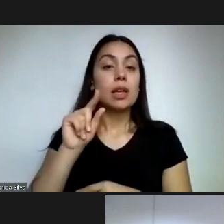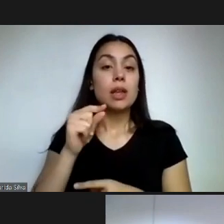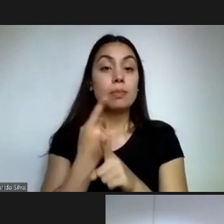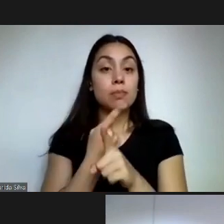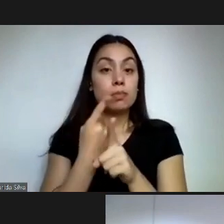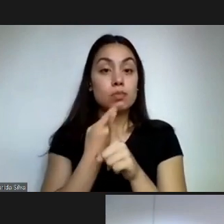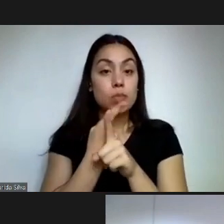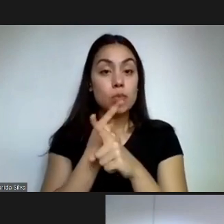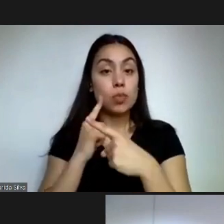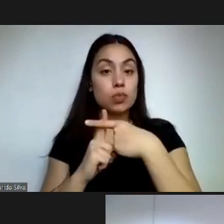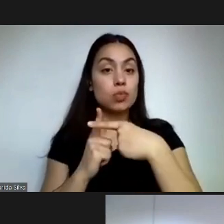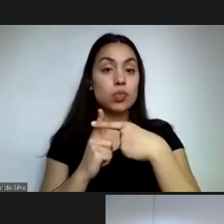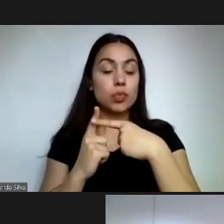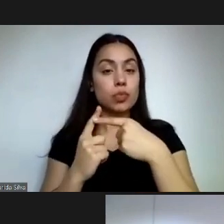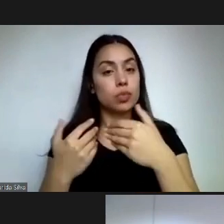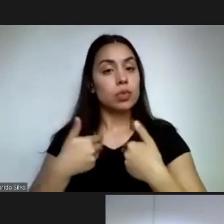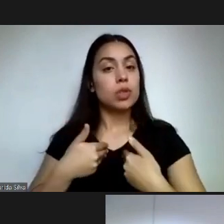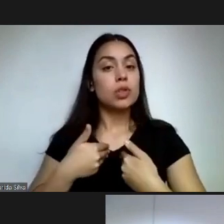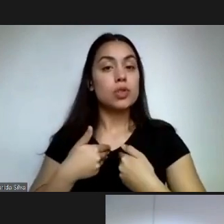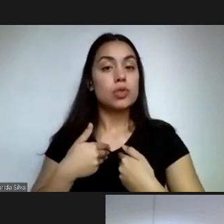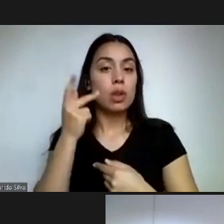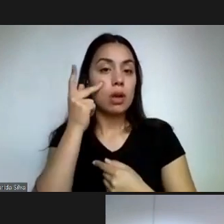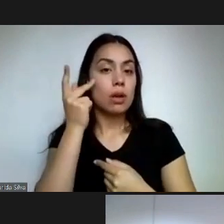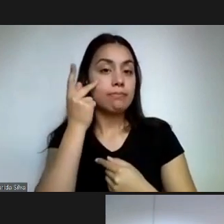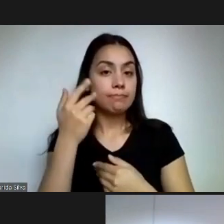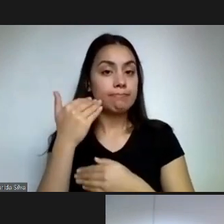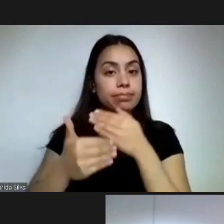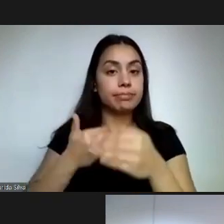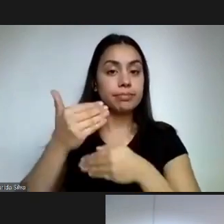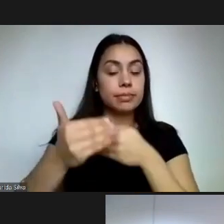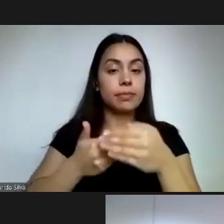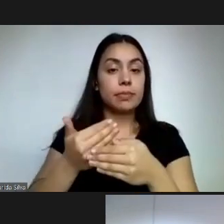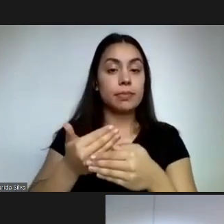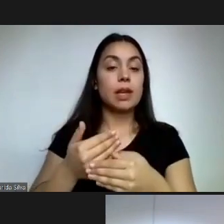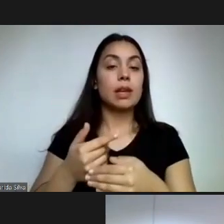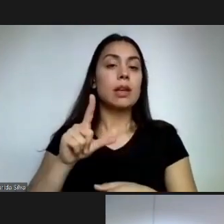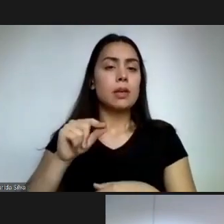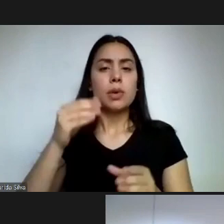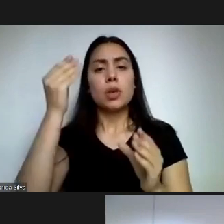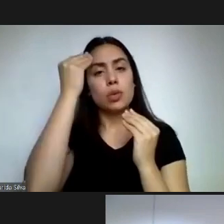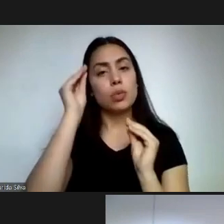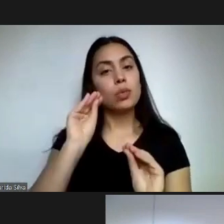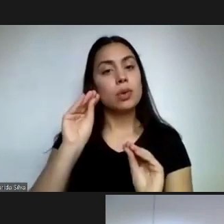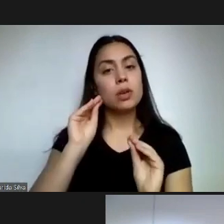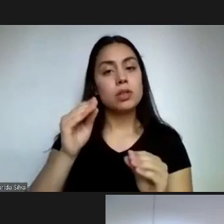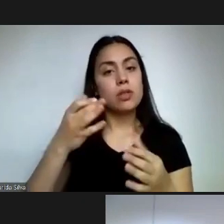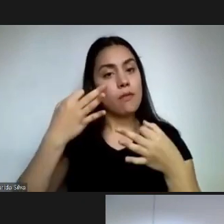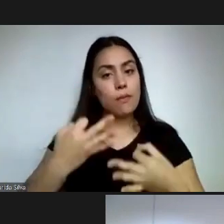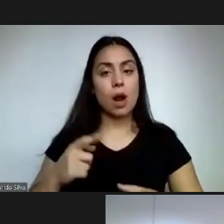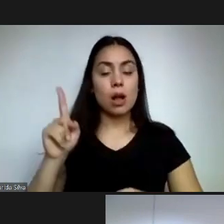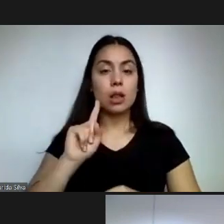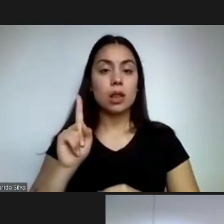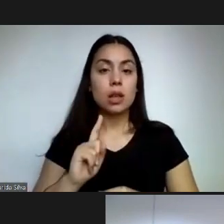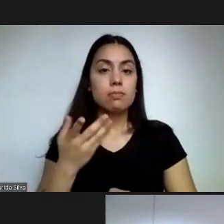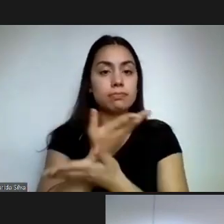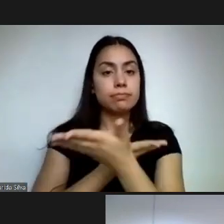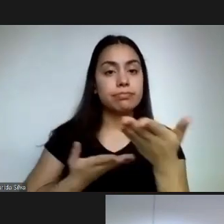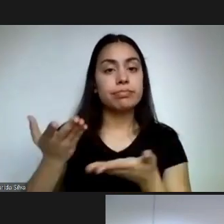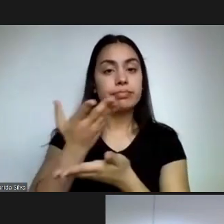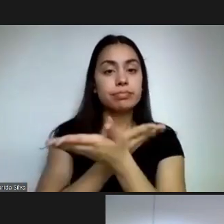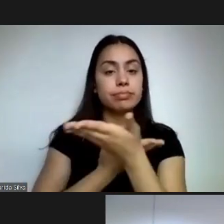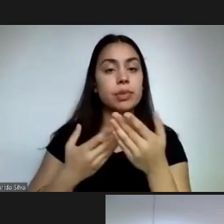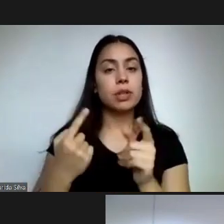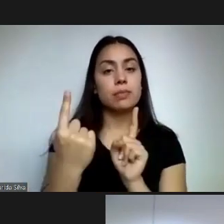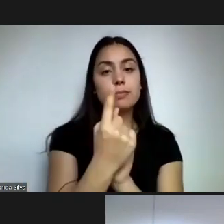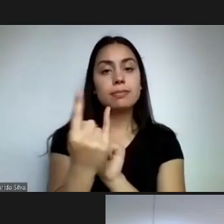onde fosse possível, mais uma vez com recurso à educação não formal, a esta partilha entre pares, mas